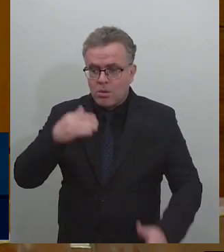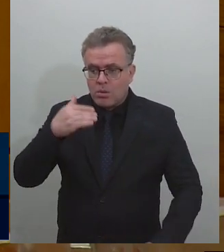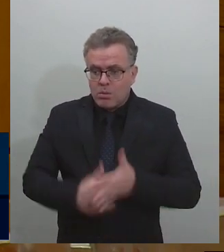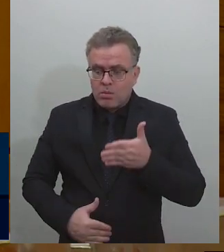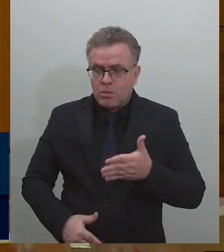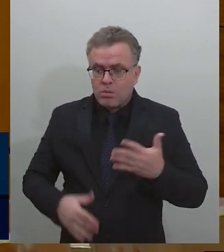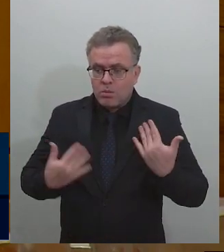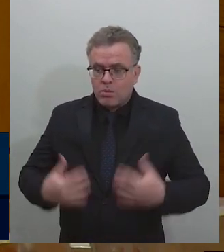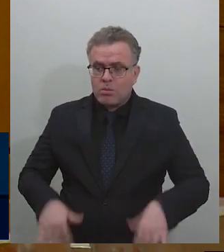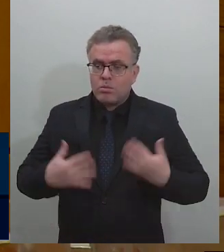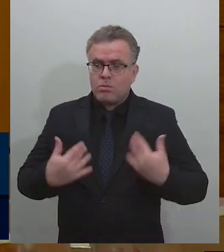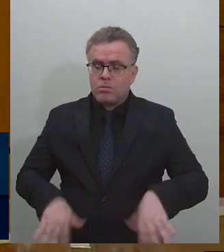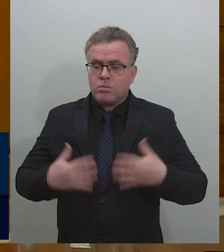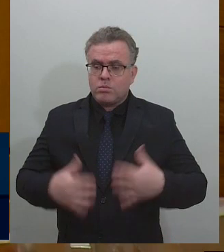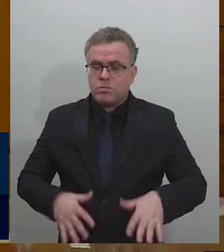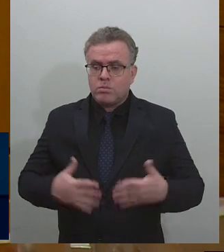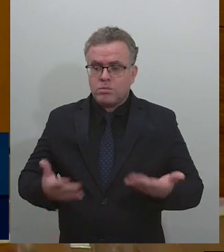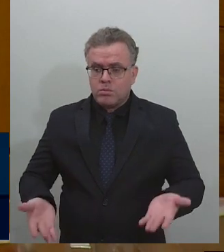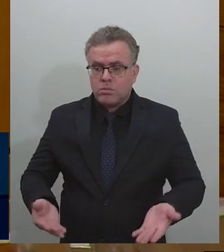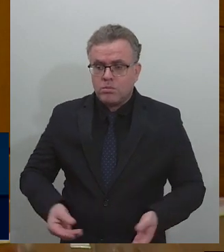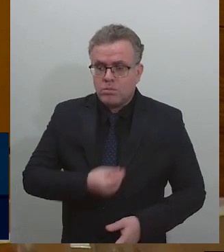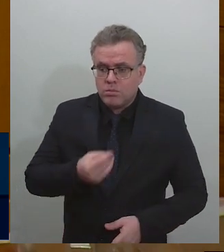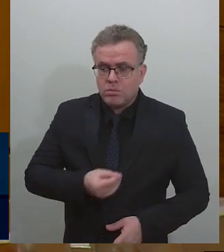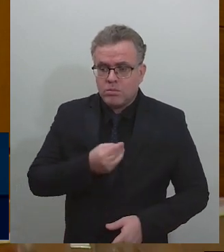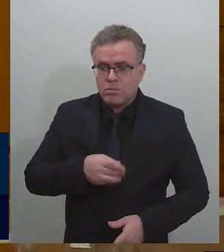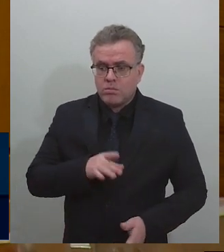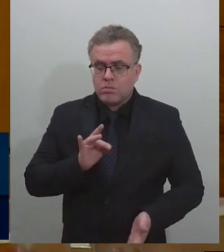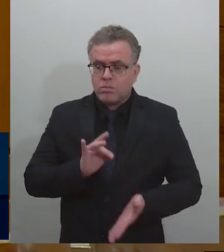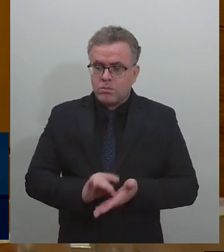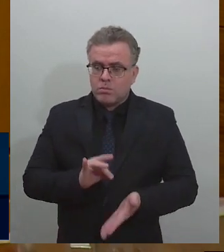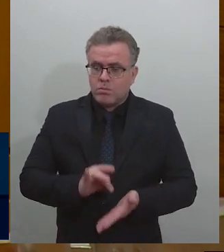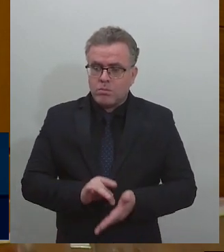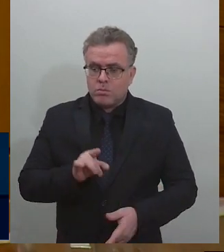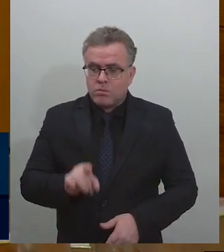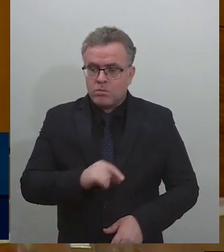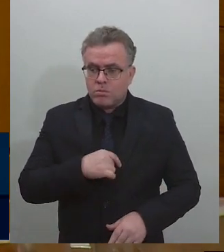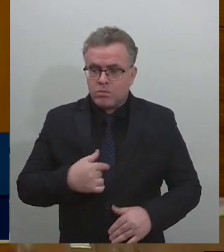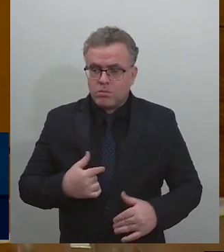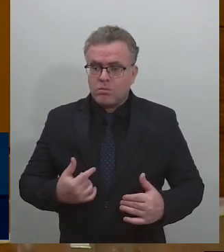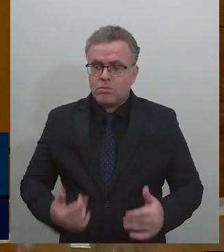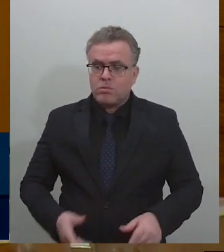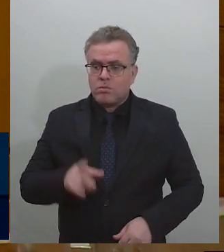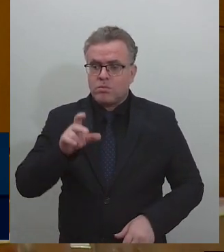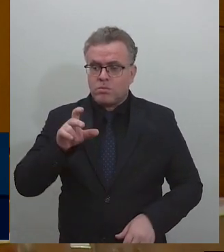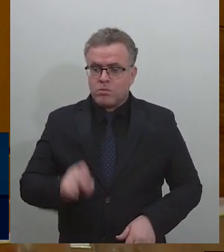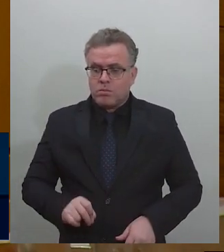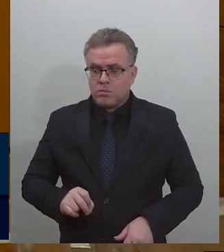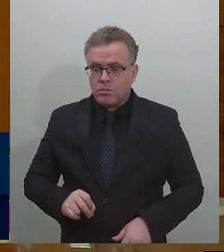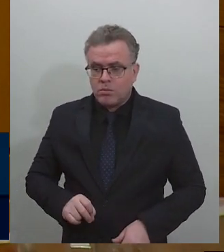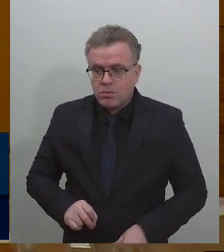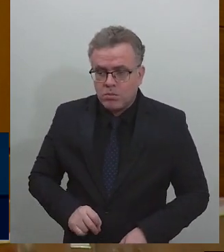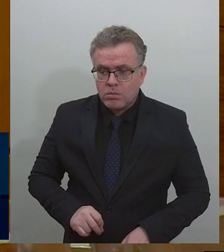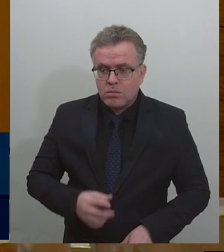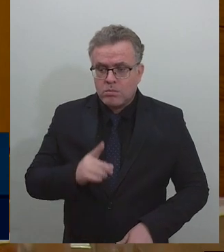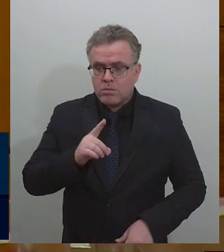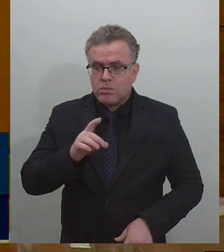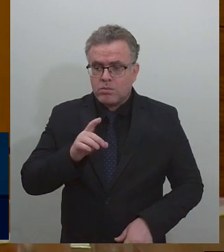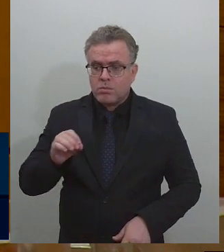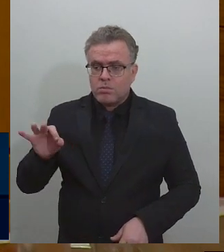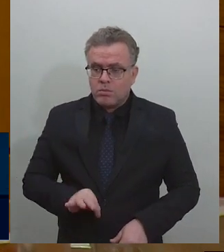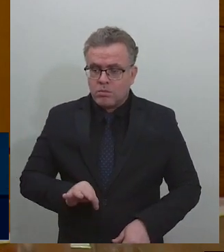ali consideravelmente pessoas que tiveram reajuste de 50%, pessoas que tiveram reajuste até de 100% no valor da